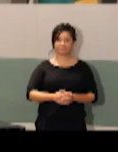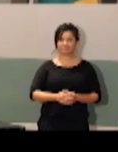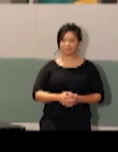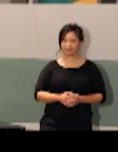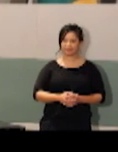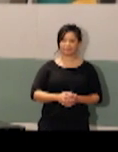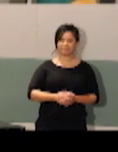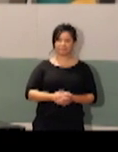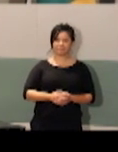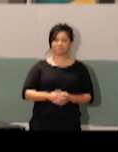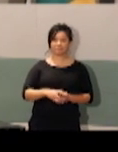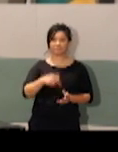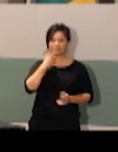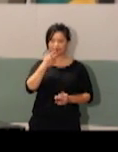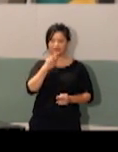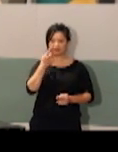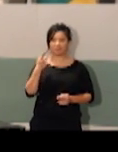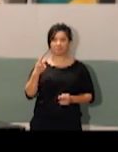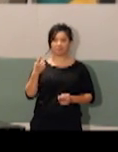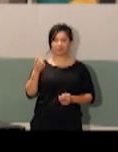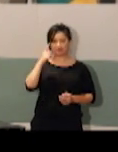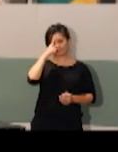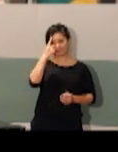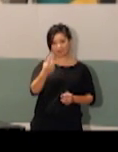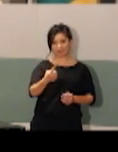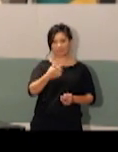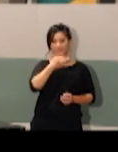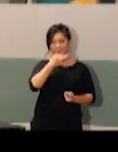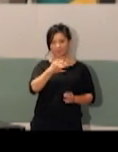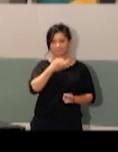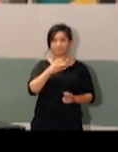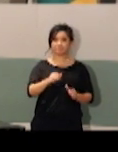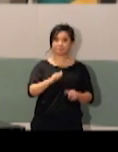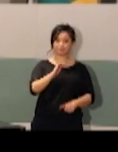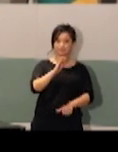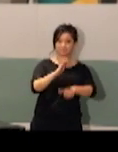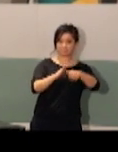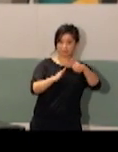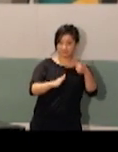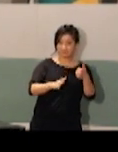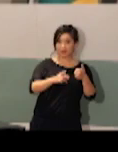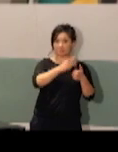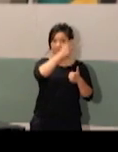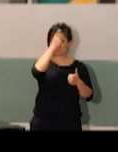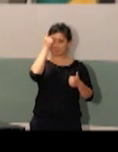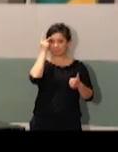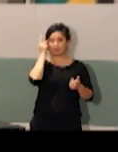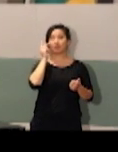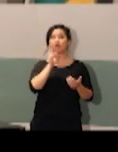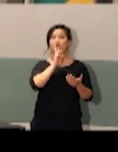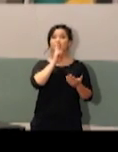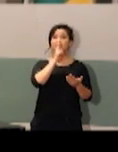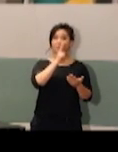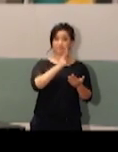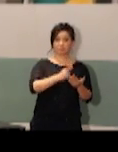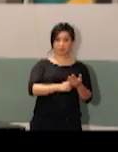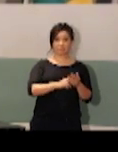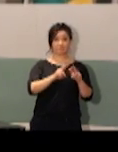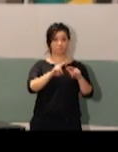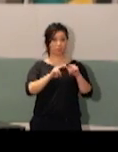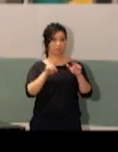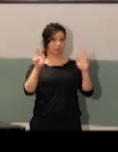conseguir expressar corretamente as suas ideias. O primeiro candidato a responder à pergunta de